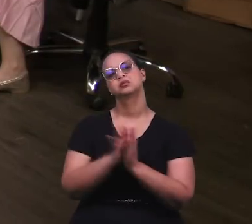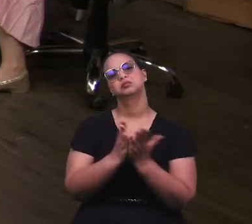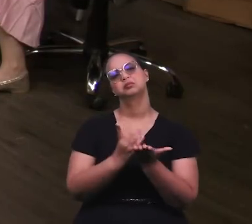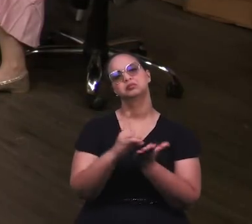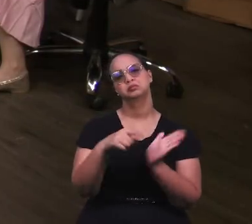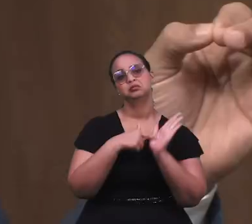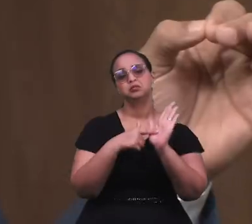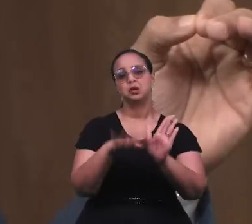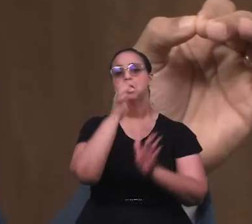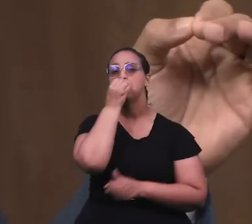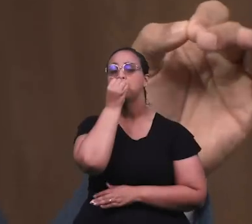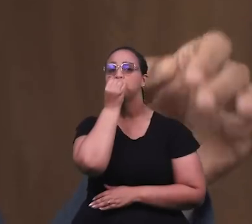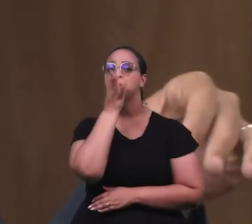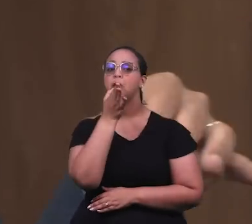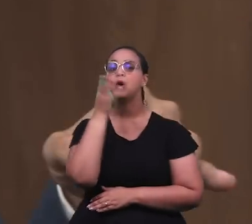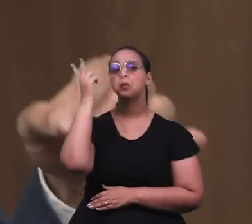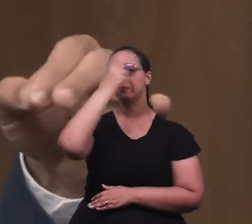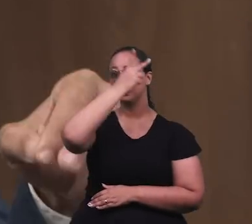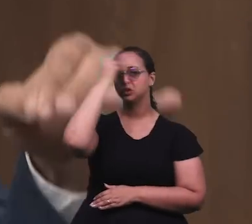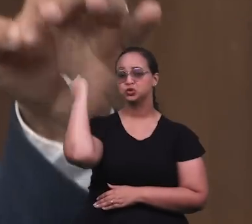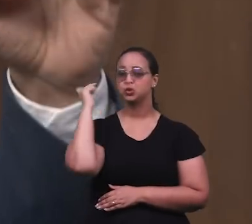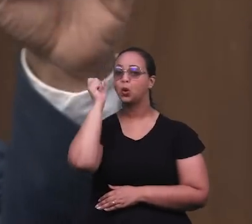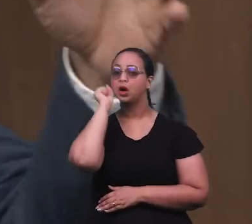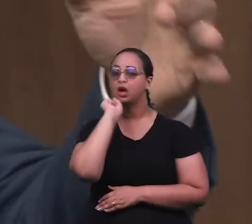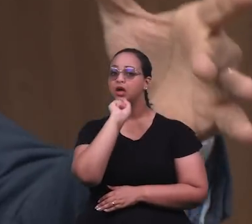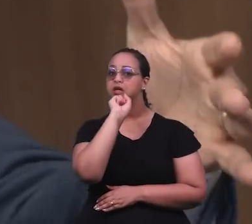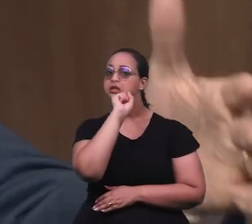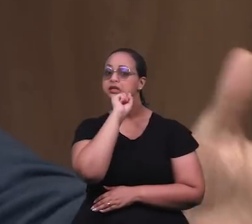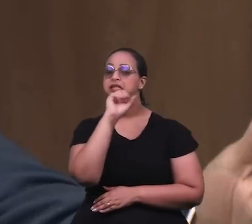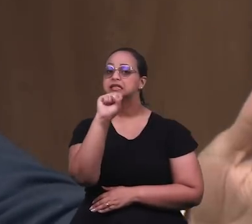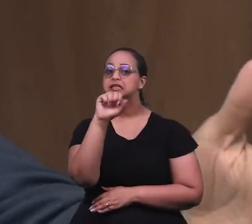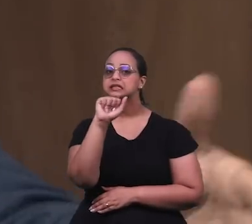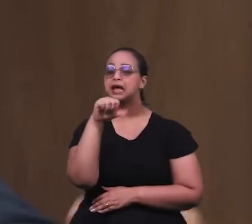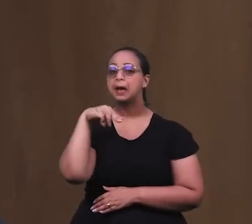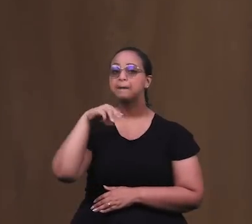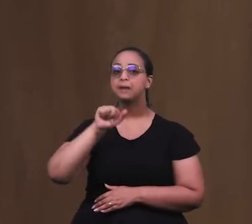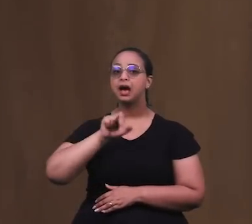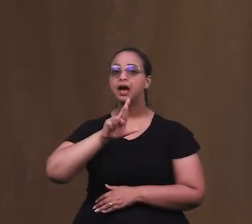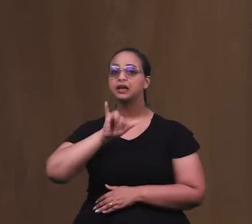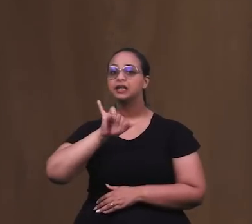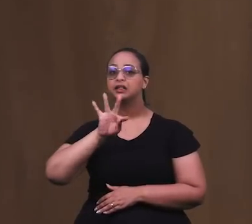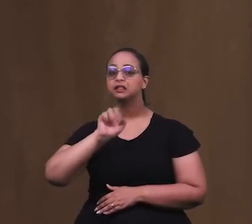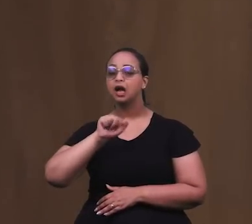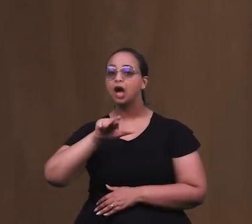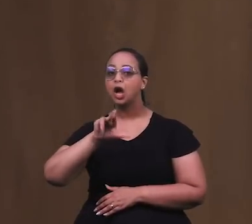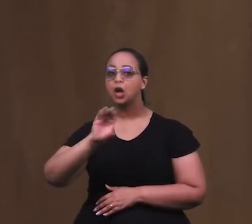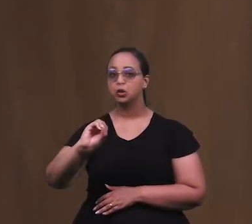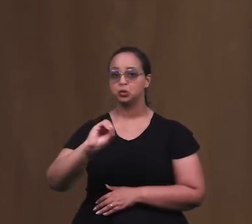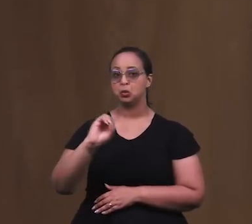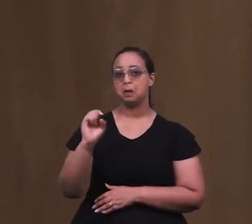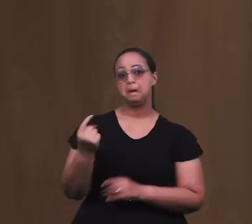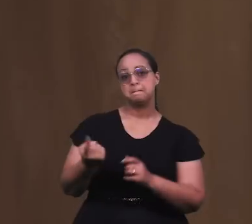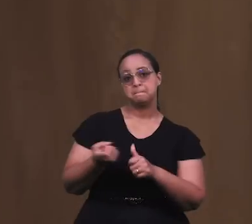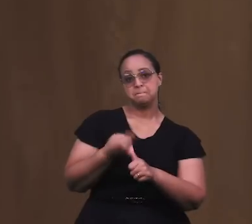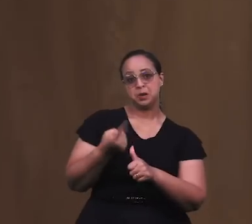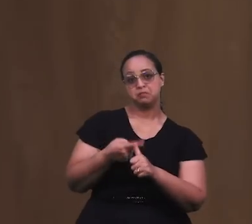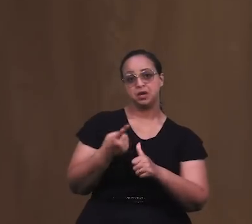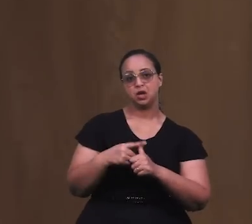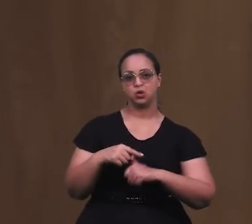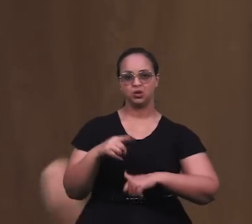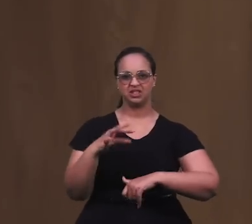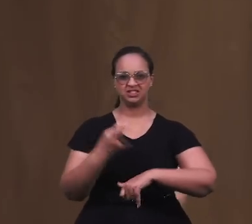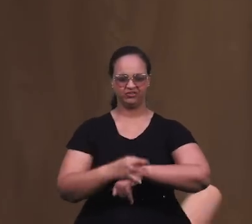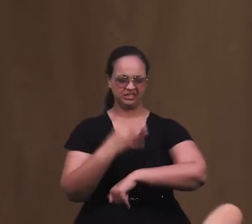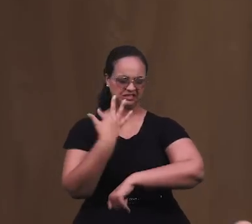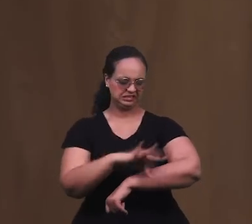do bom samaritano. Quando o bom samaritano encontra o homem ferido, a primeira coisa que ele faz, atou-lhes as feridas.